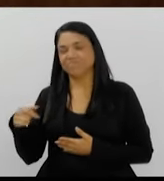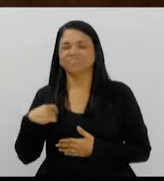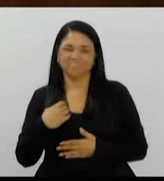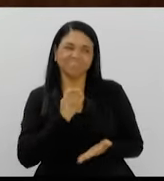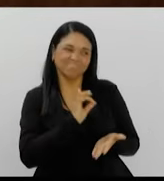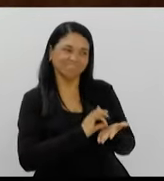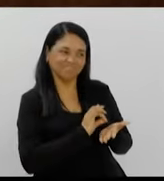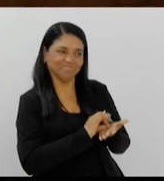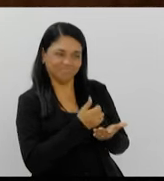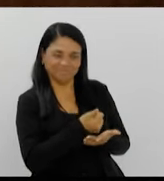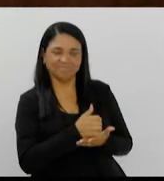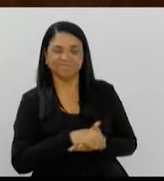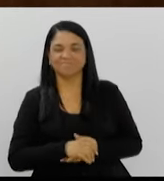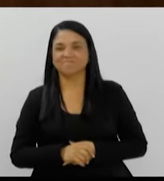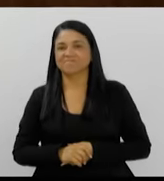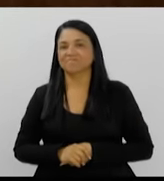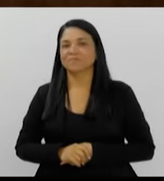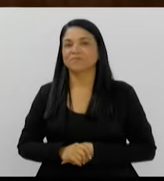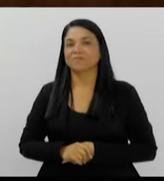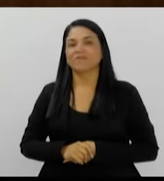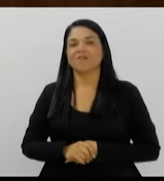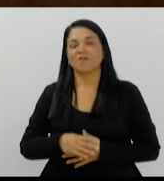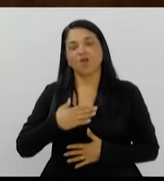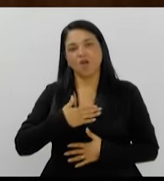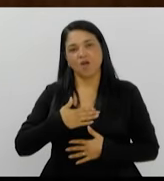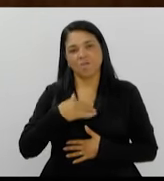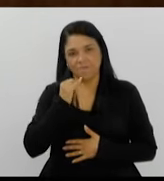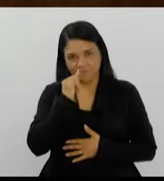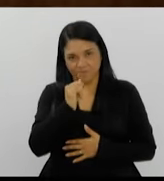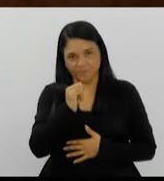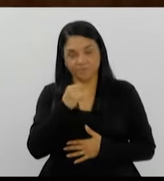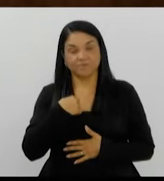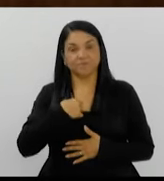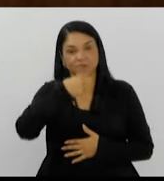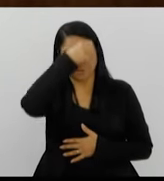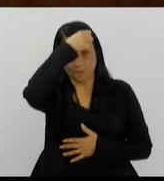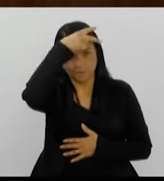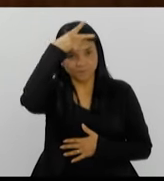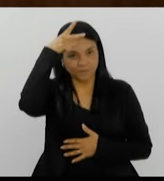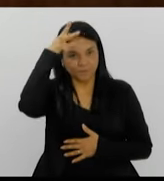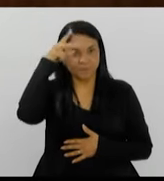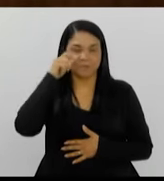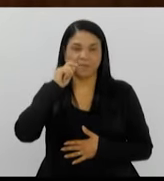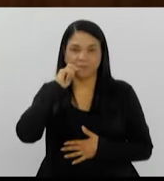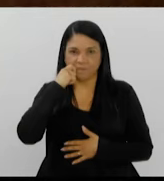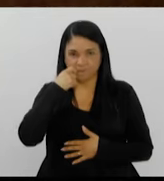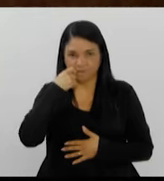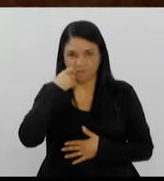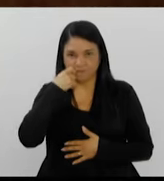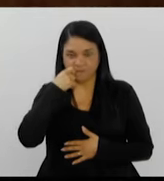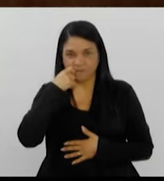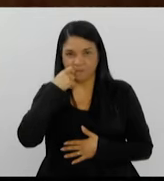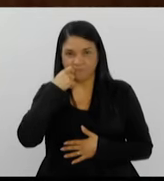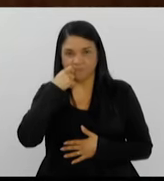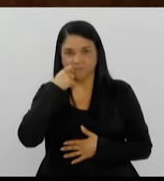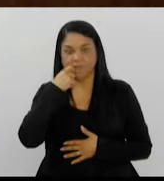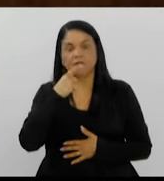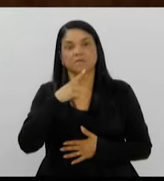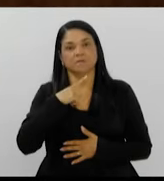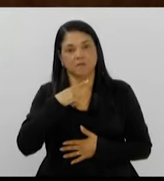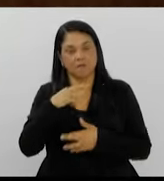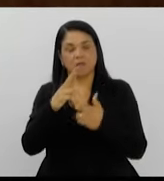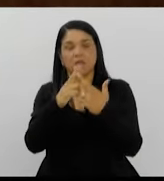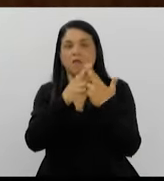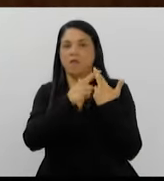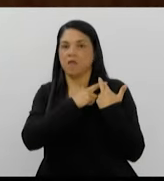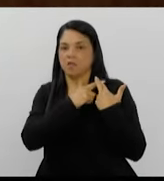de dizer que o prefeito Eduardo Pais ele tem responsabilidade